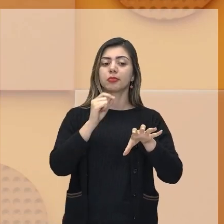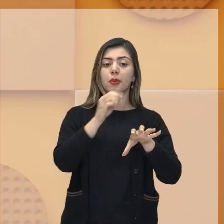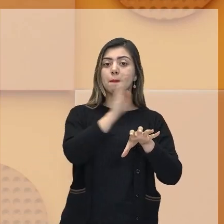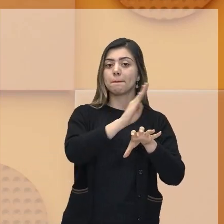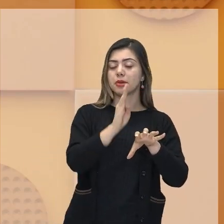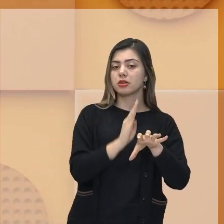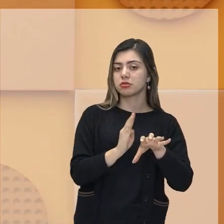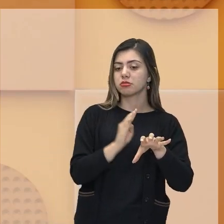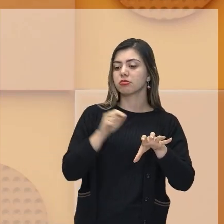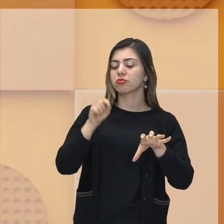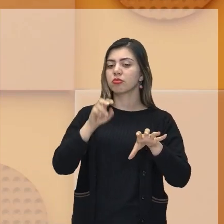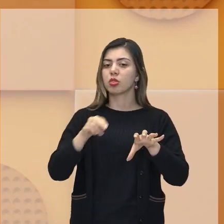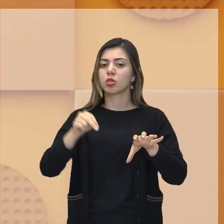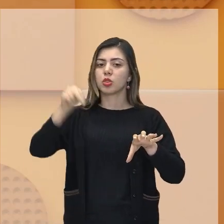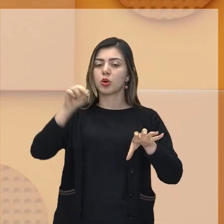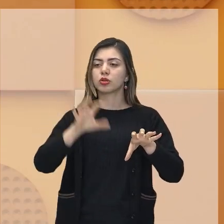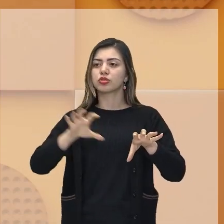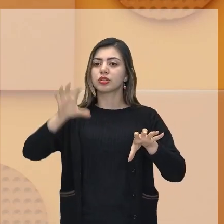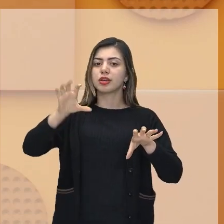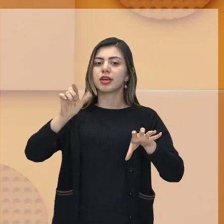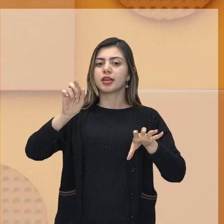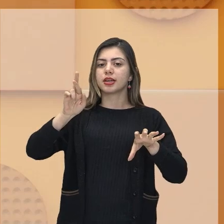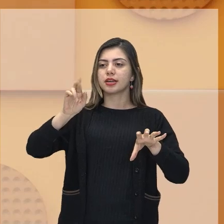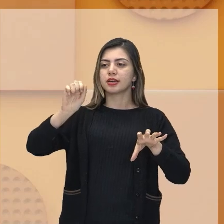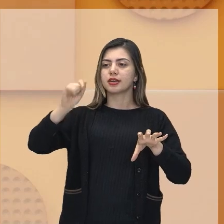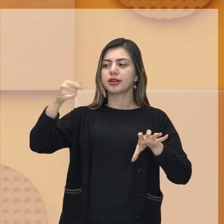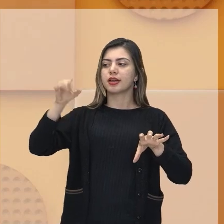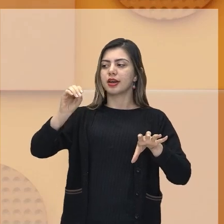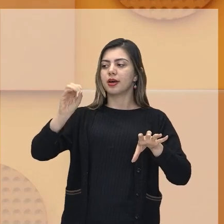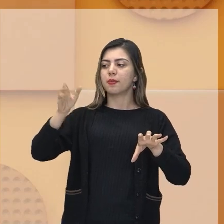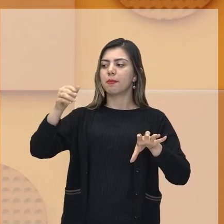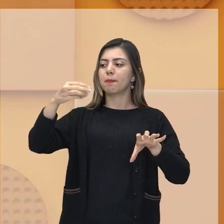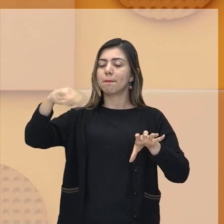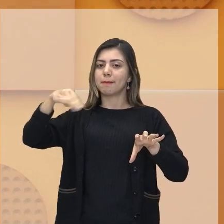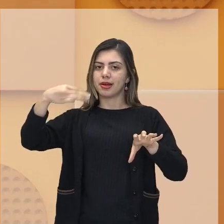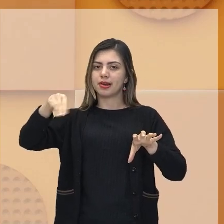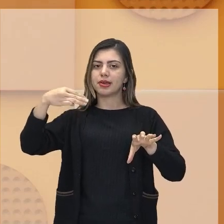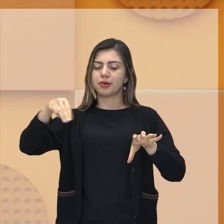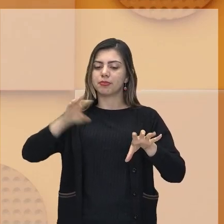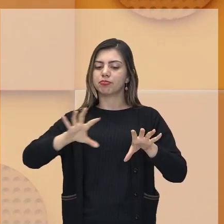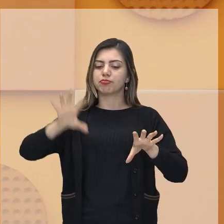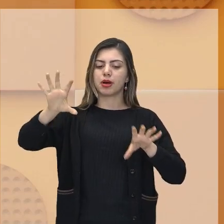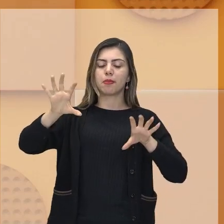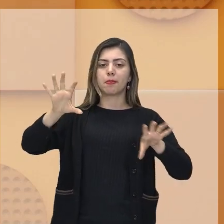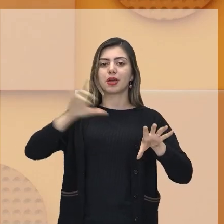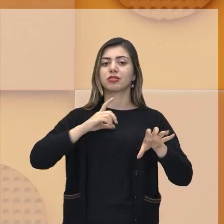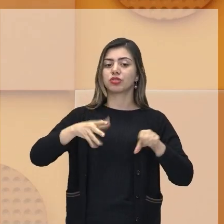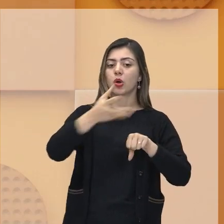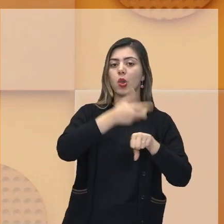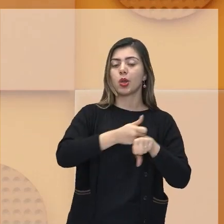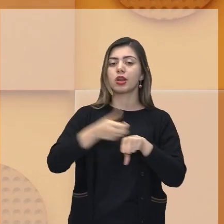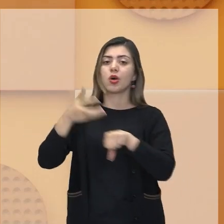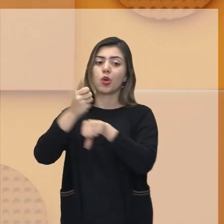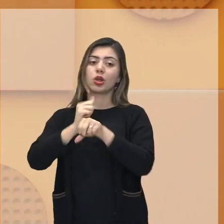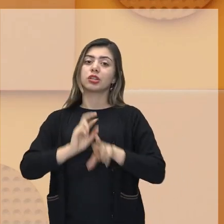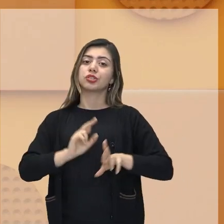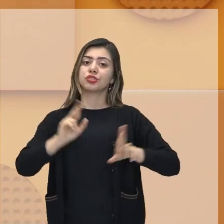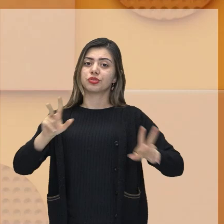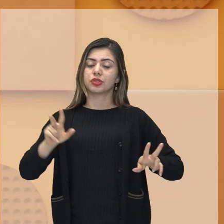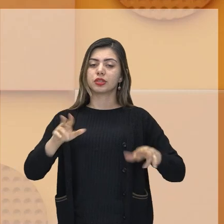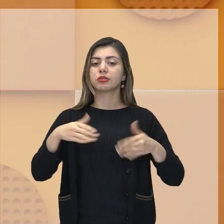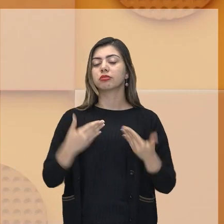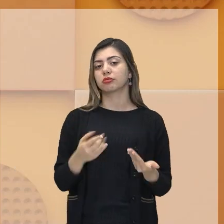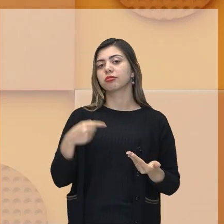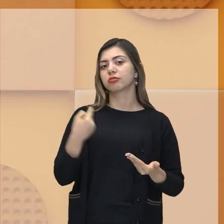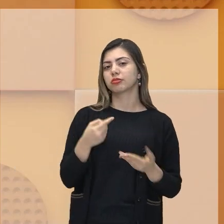colônia ao norte, Grão-Pará e Maranhão. Eram duas colônias com colonizações distintas. A gente vê, inclusive, no